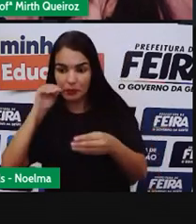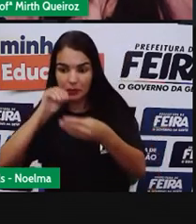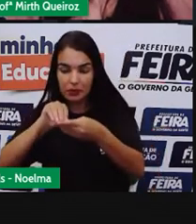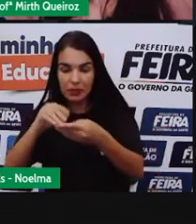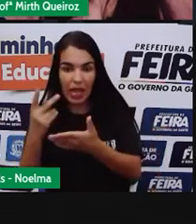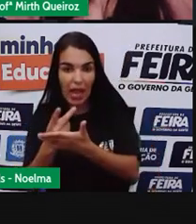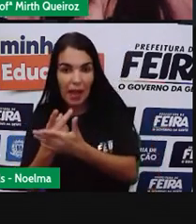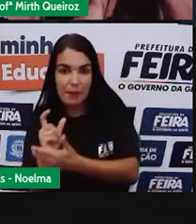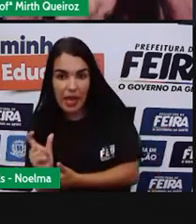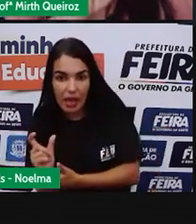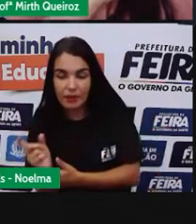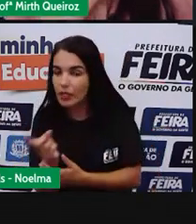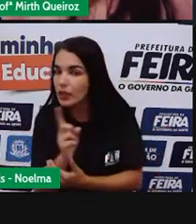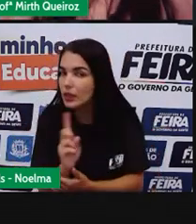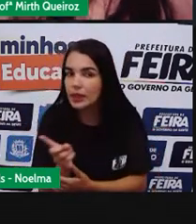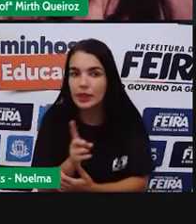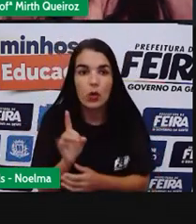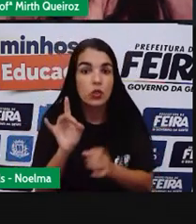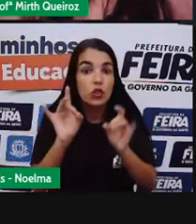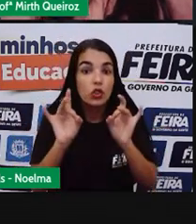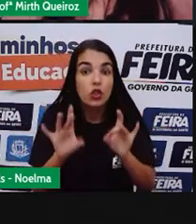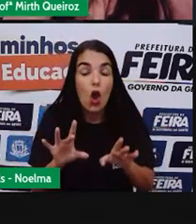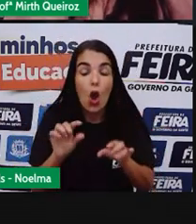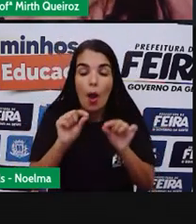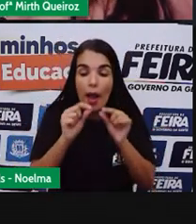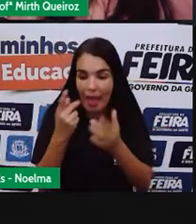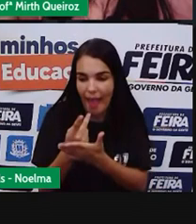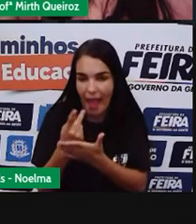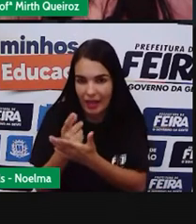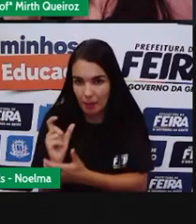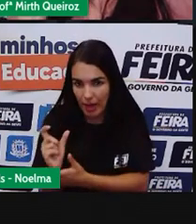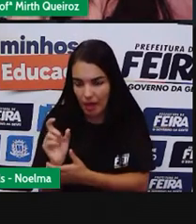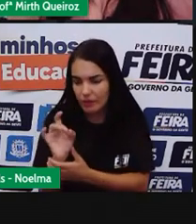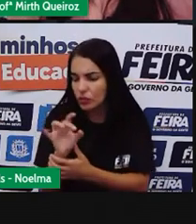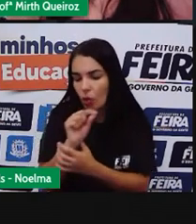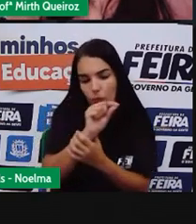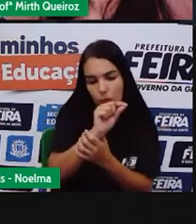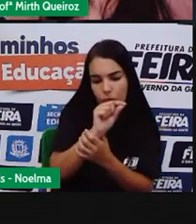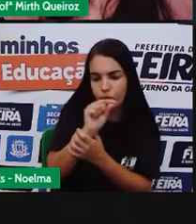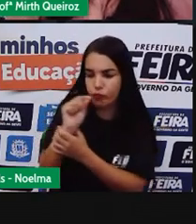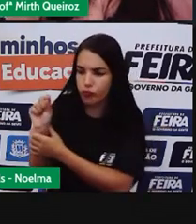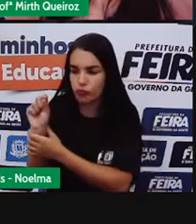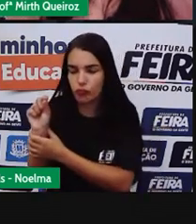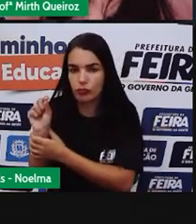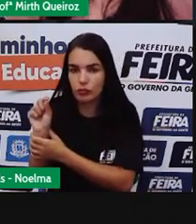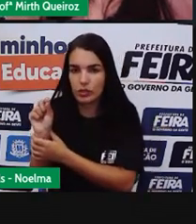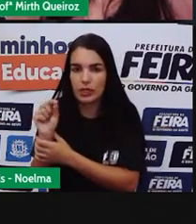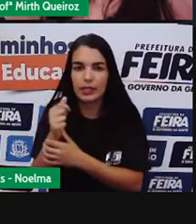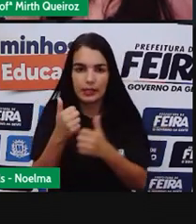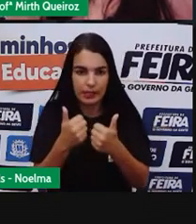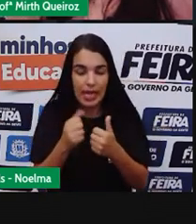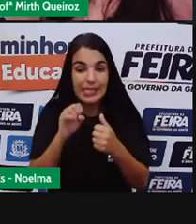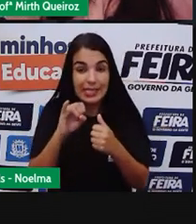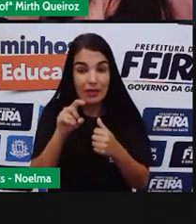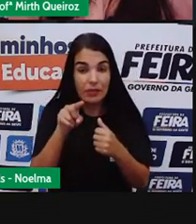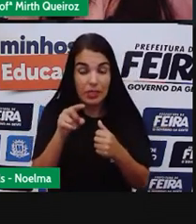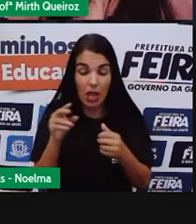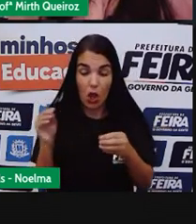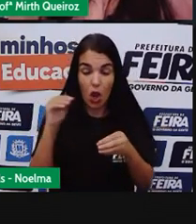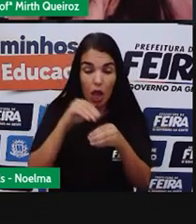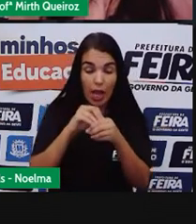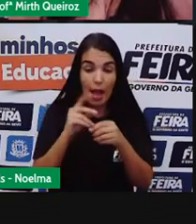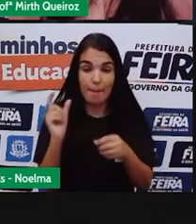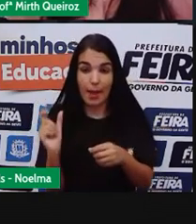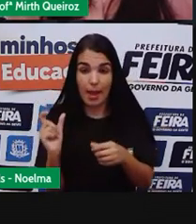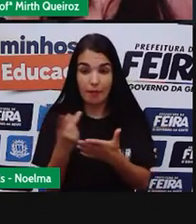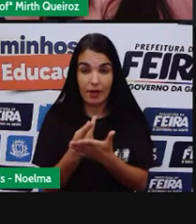errar uma palavra, você simplesmente faz apenas um traço ali em cima dessa palavra. Se você coloca entre parênteses, significa